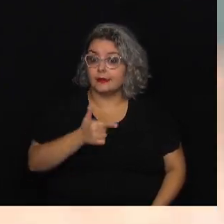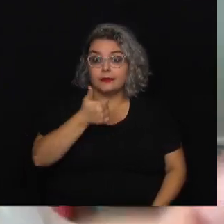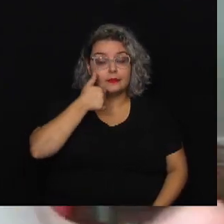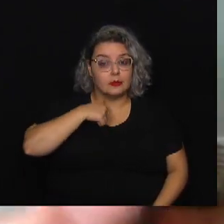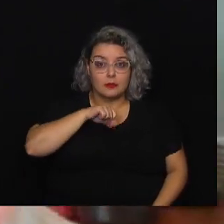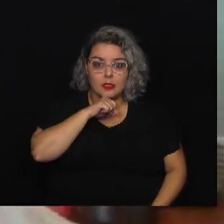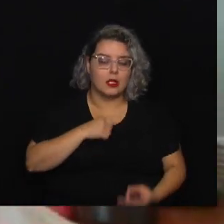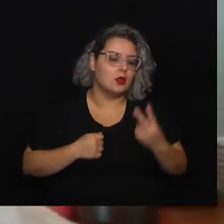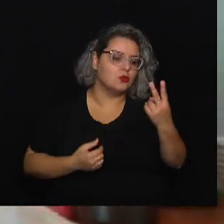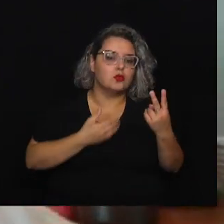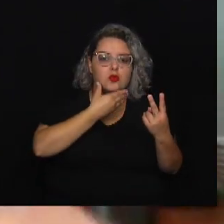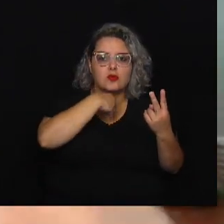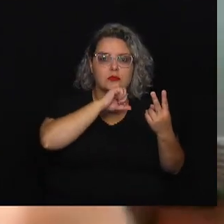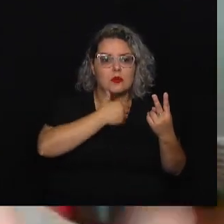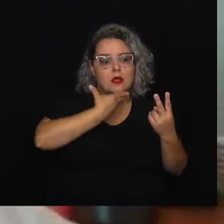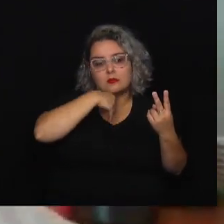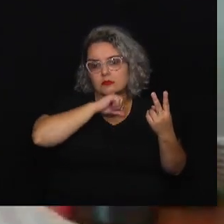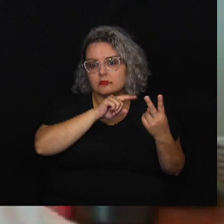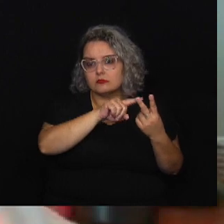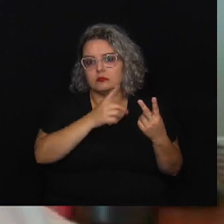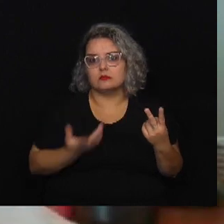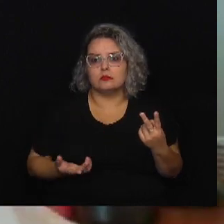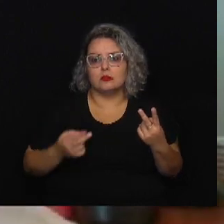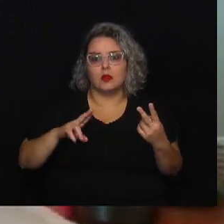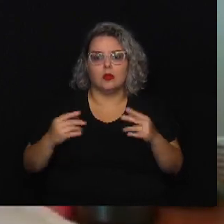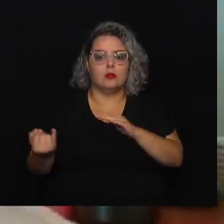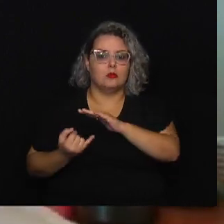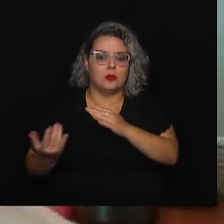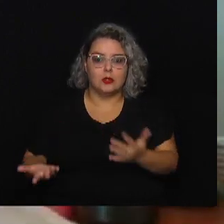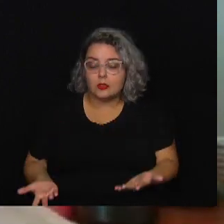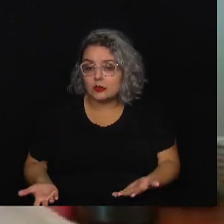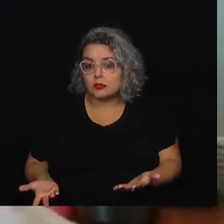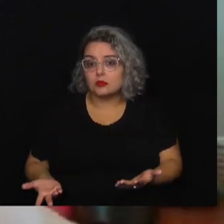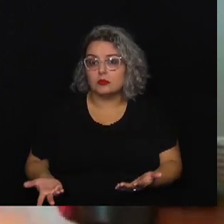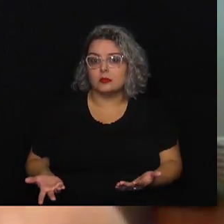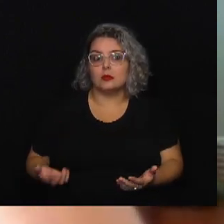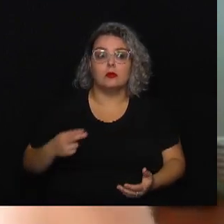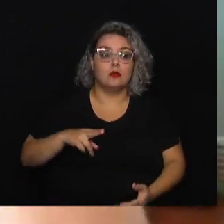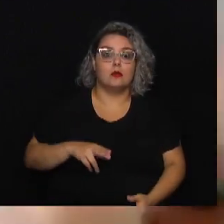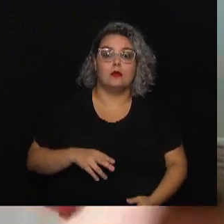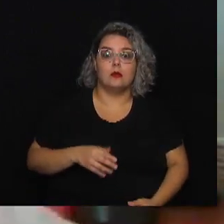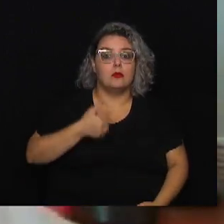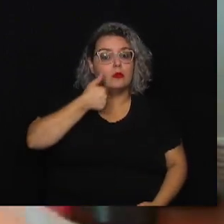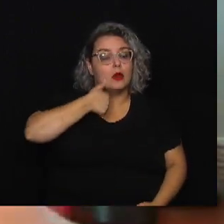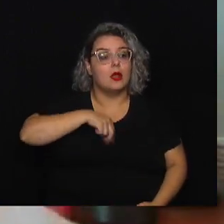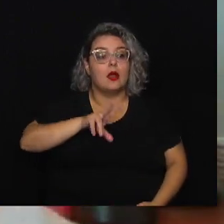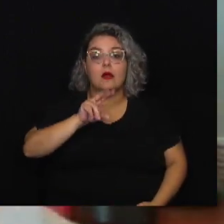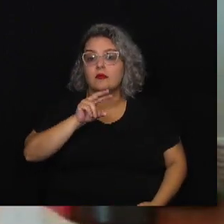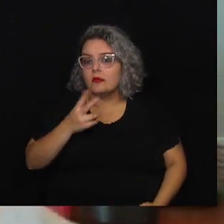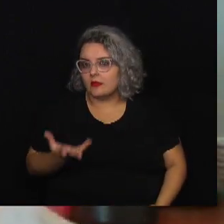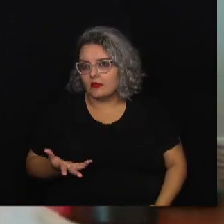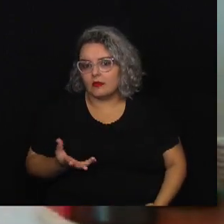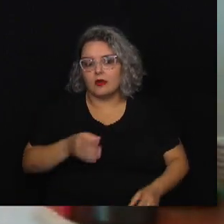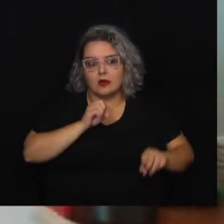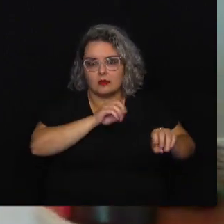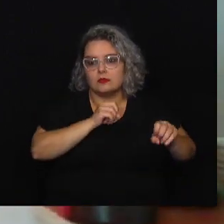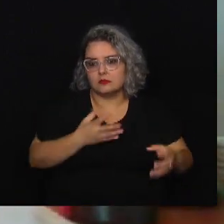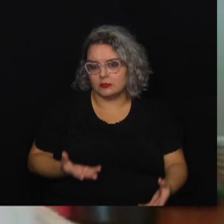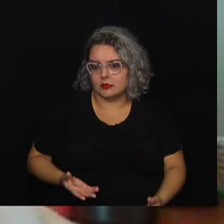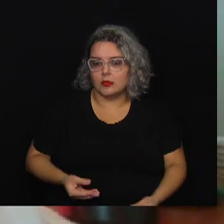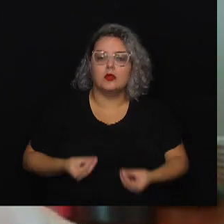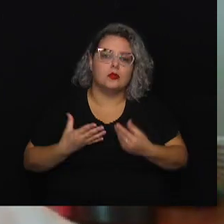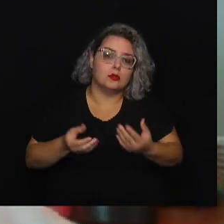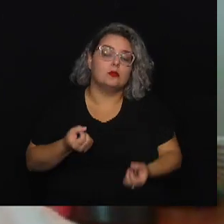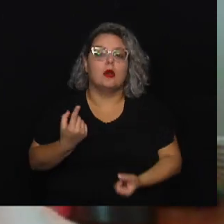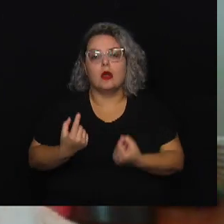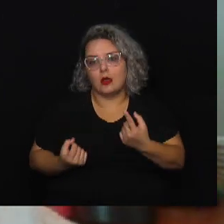ou está numa instituição, ou é criada pela avó, ou, enfim, né? Estou dando alguns exemplos.